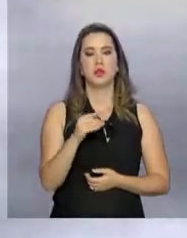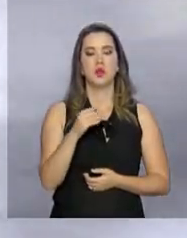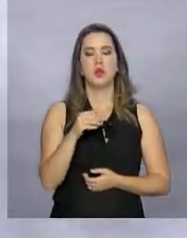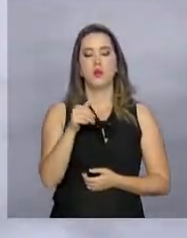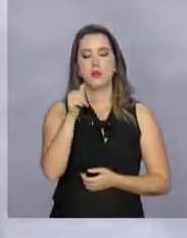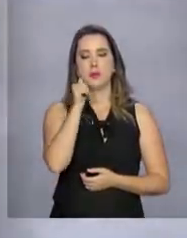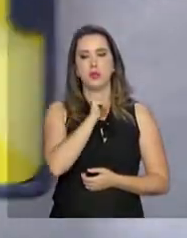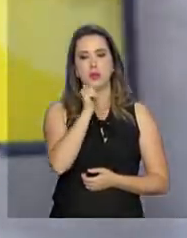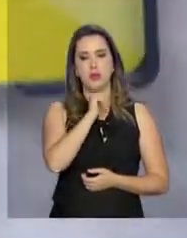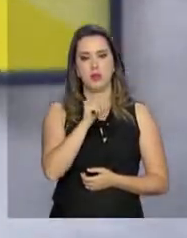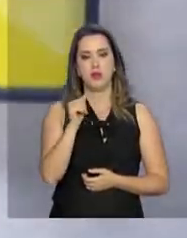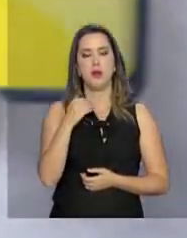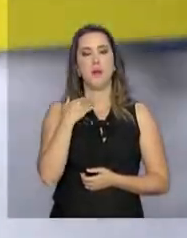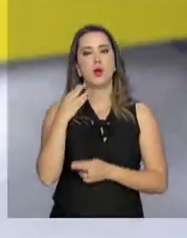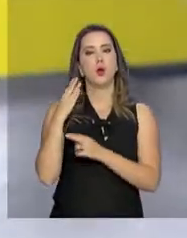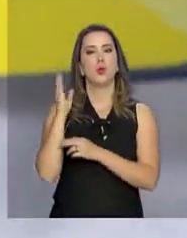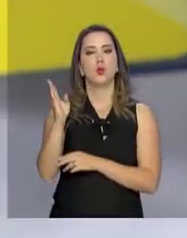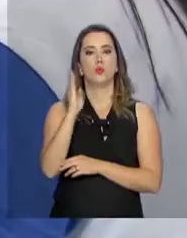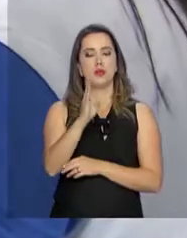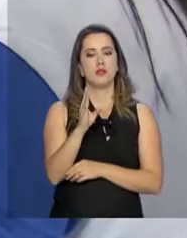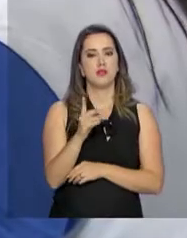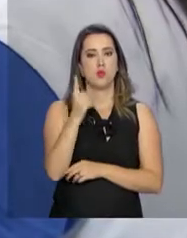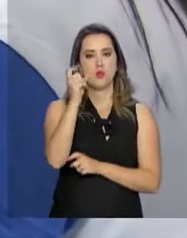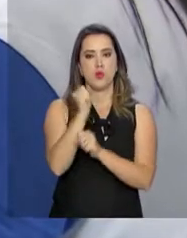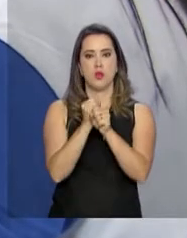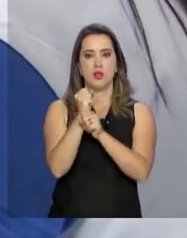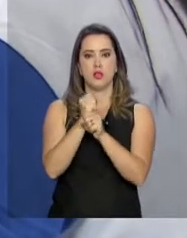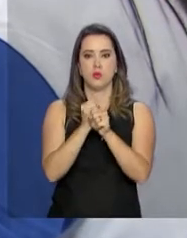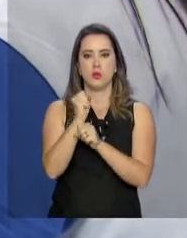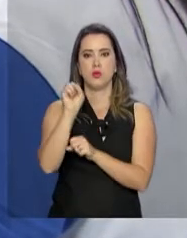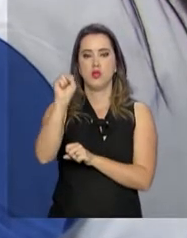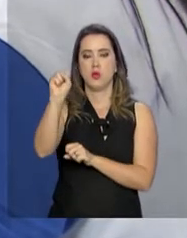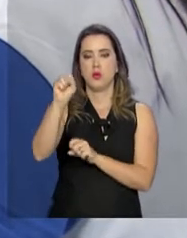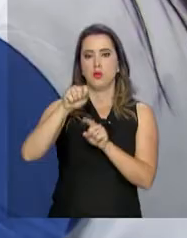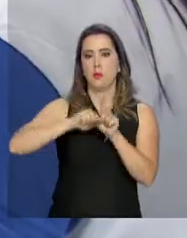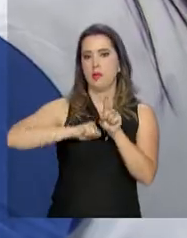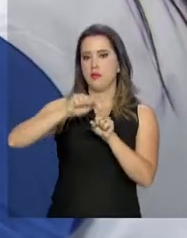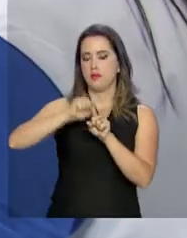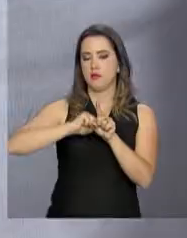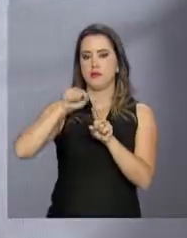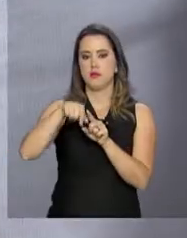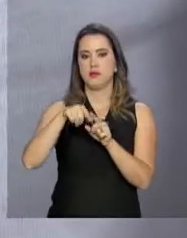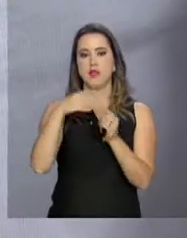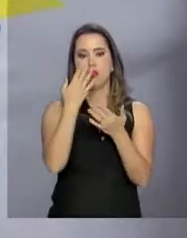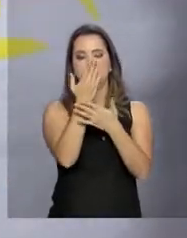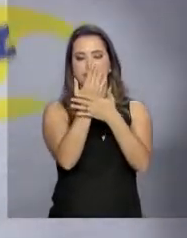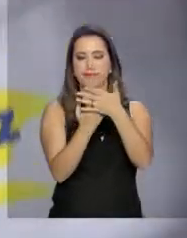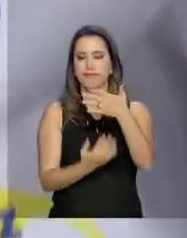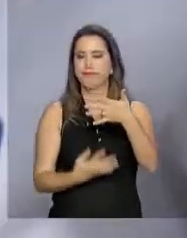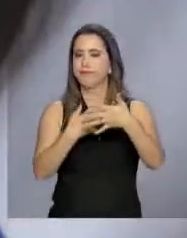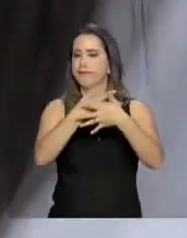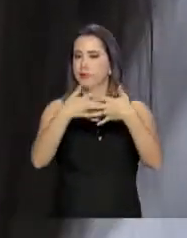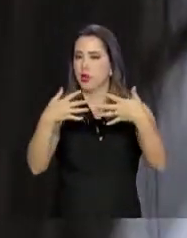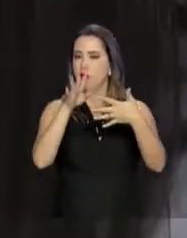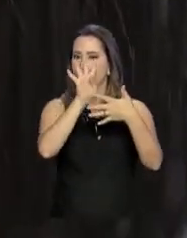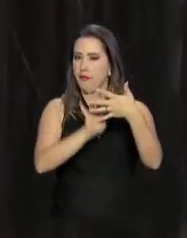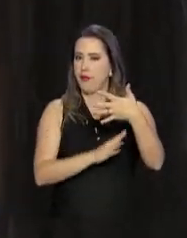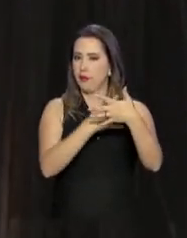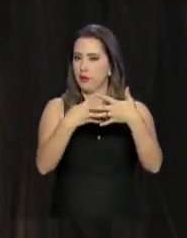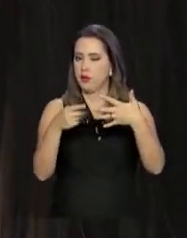como aprendiz há um ano e oito meses aqui ela é responsável pelo dossiê de funcionários da instituição